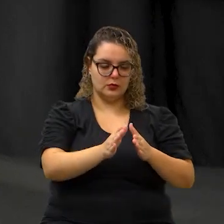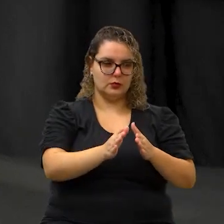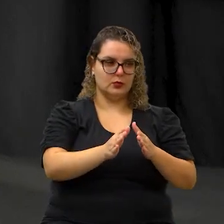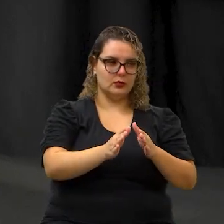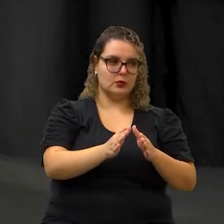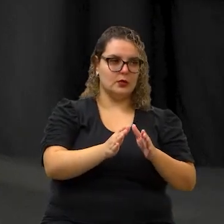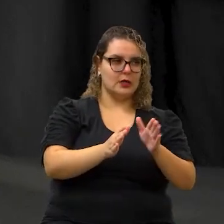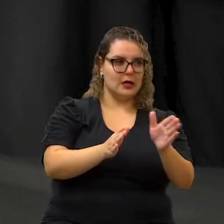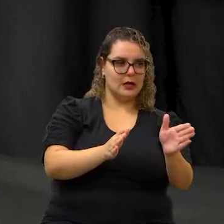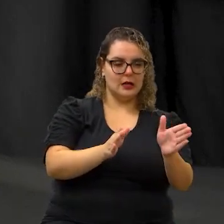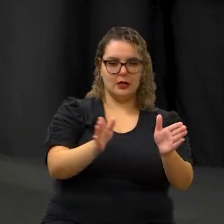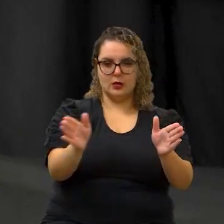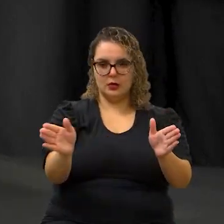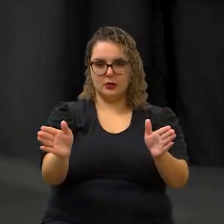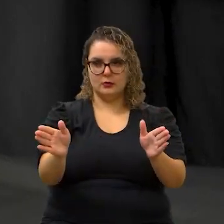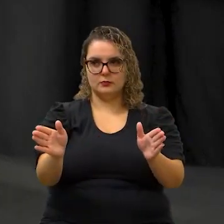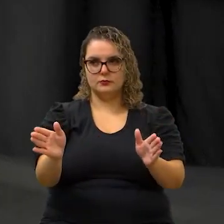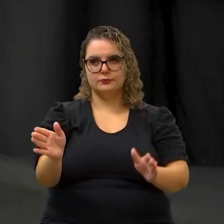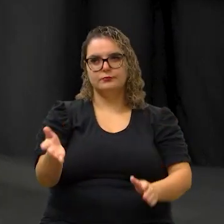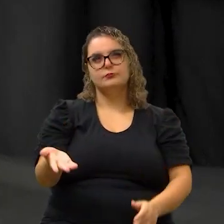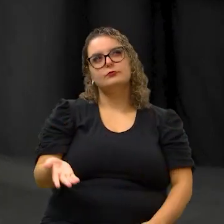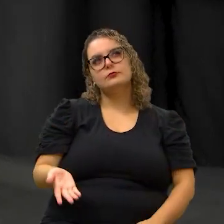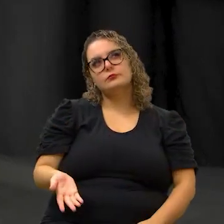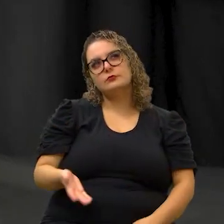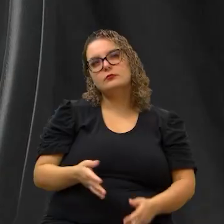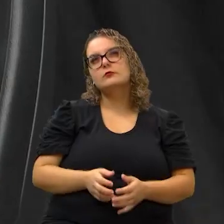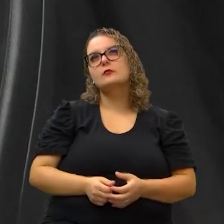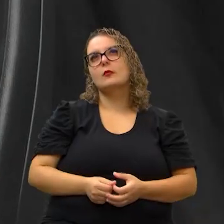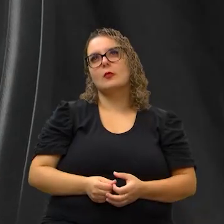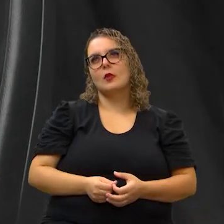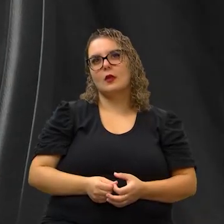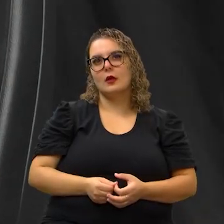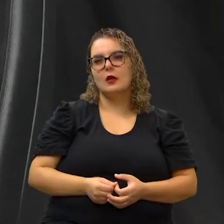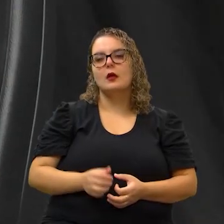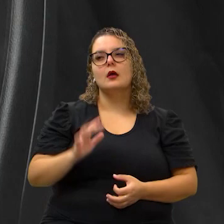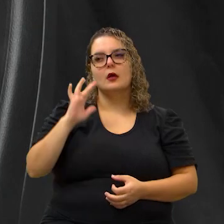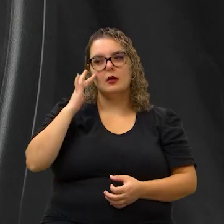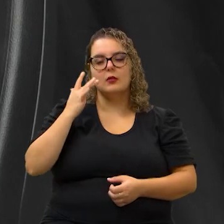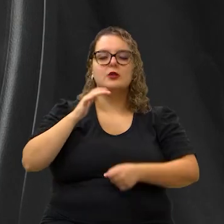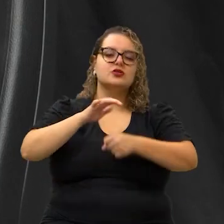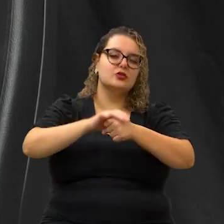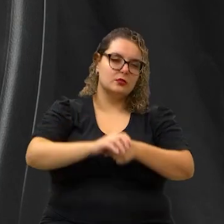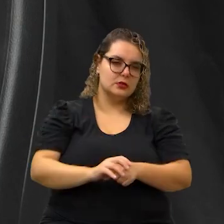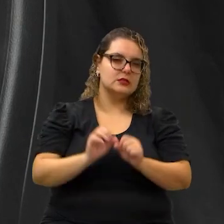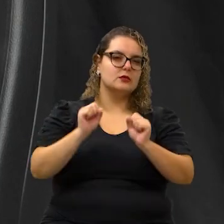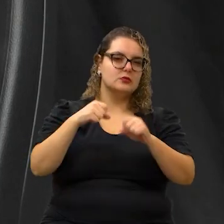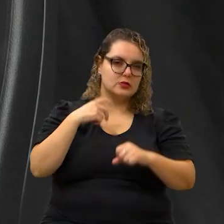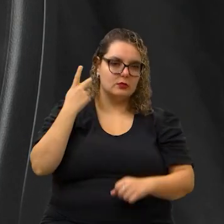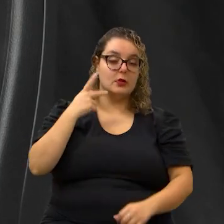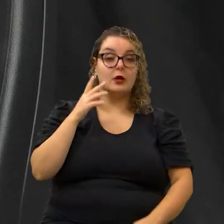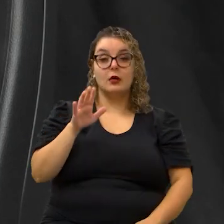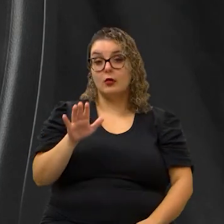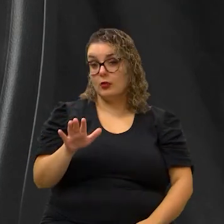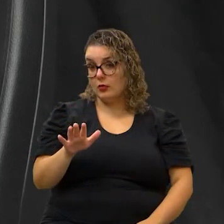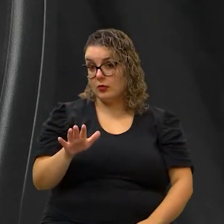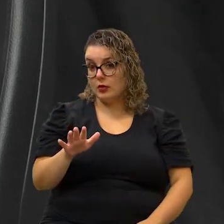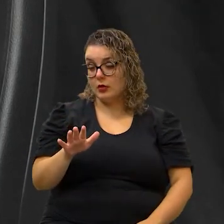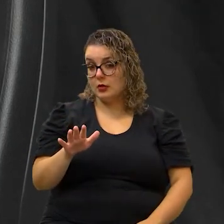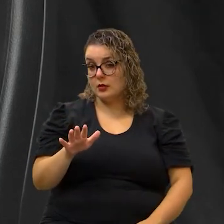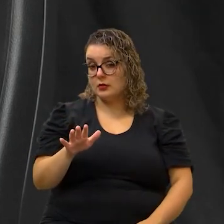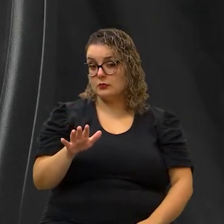possa seguir o caminho A ou B? Eu acho que ela exerce uma pressão, sim, sobre o